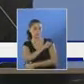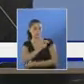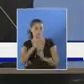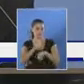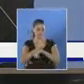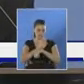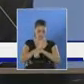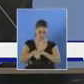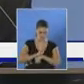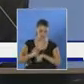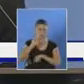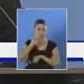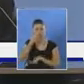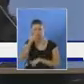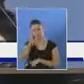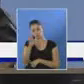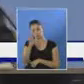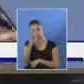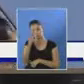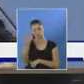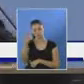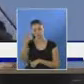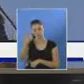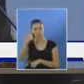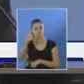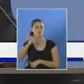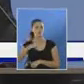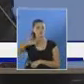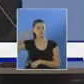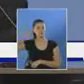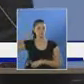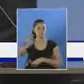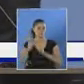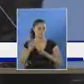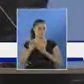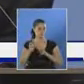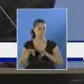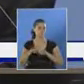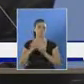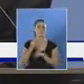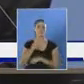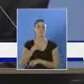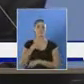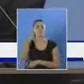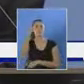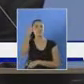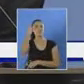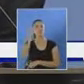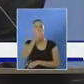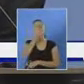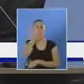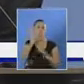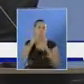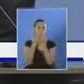Estadual Dom Barreto, desde quando eu lecionava lá, há uma preocupação, senhor presidente, senhores vereadores,